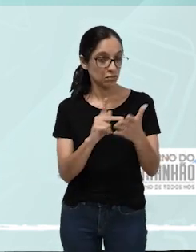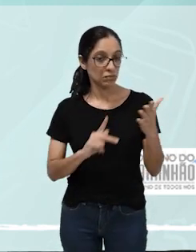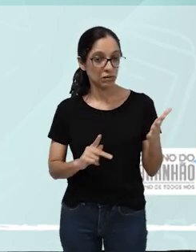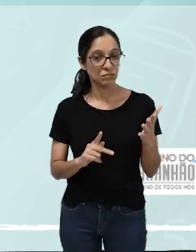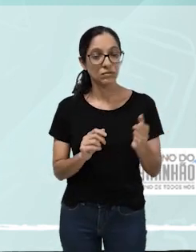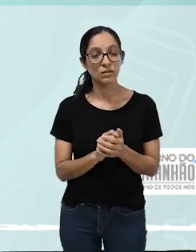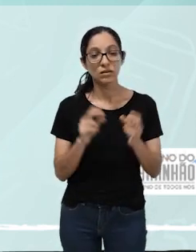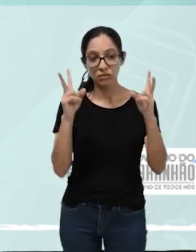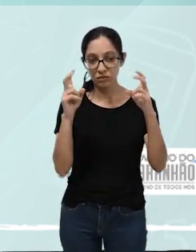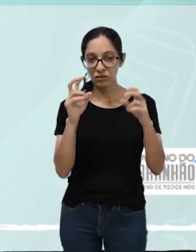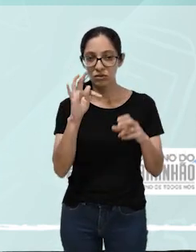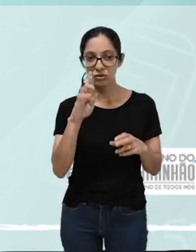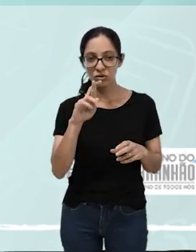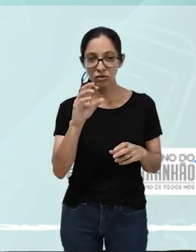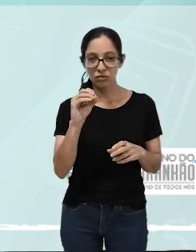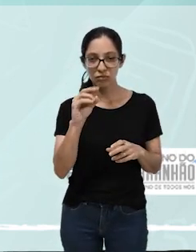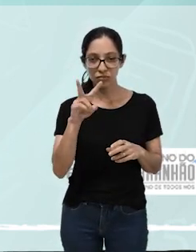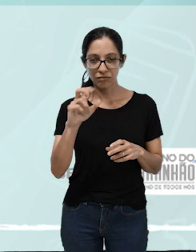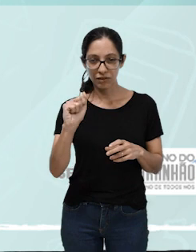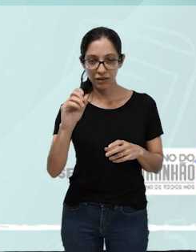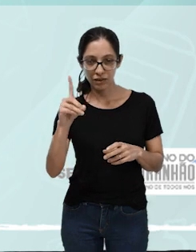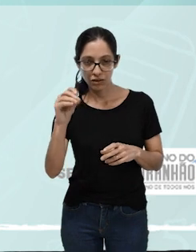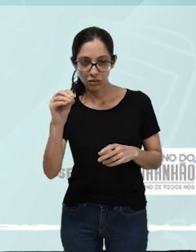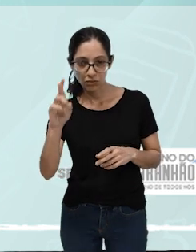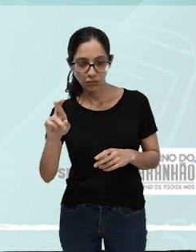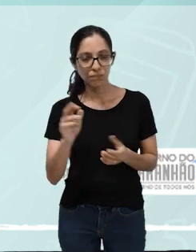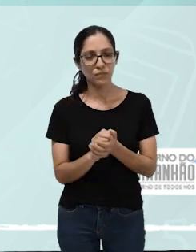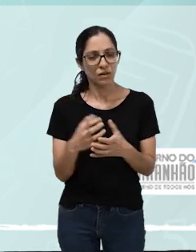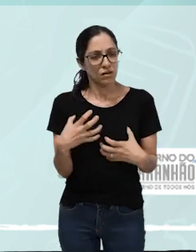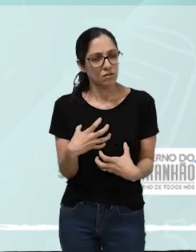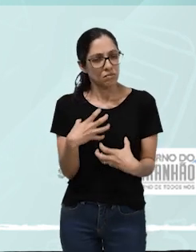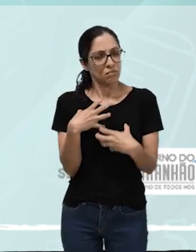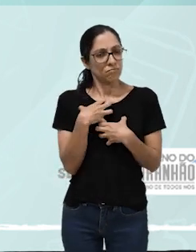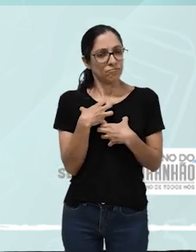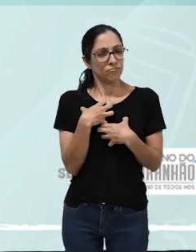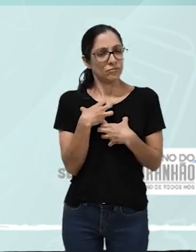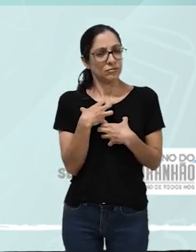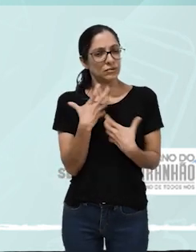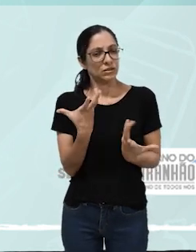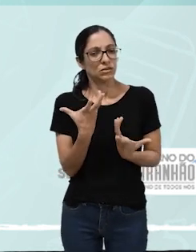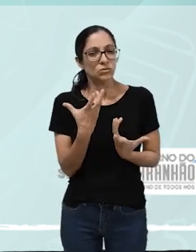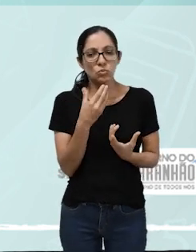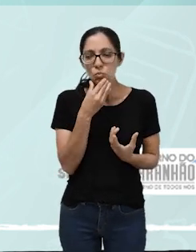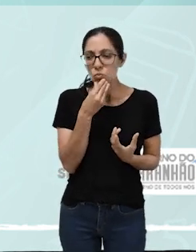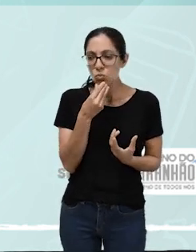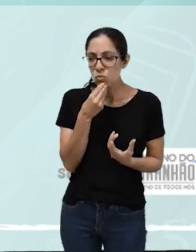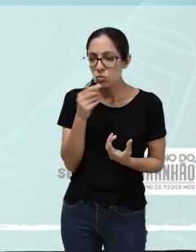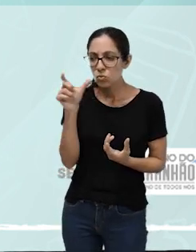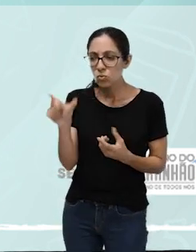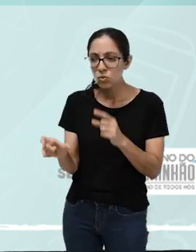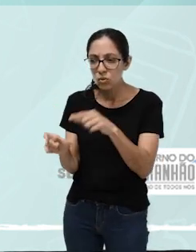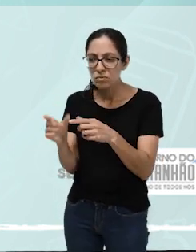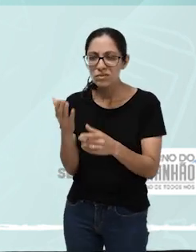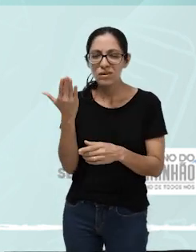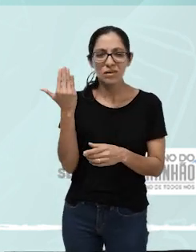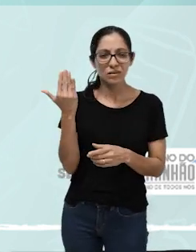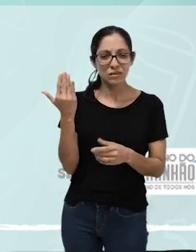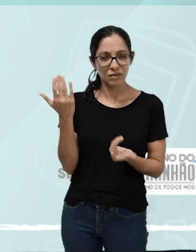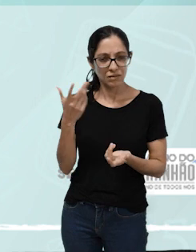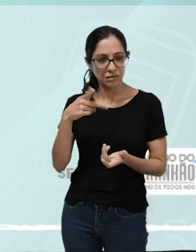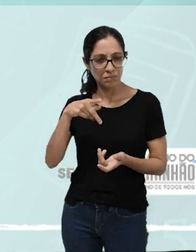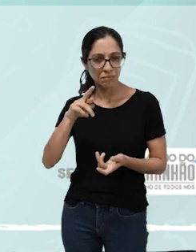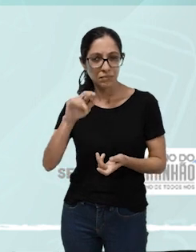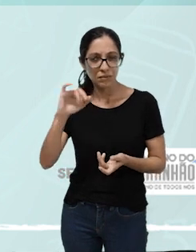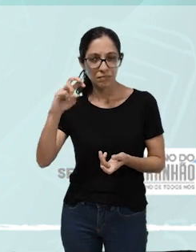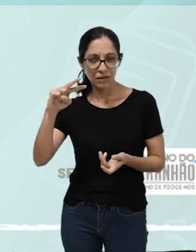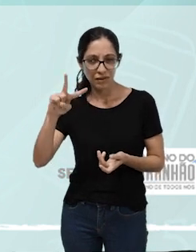o trovador Acompanha comigo sentimentos em mim do asperamente dos homens das primeiras eras as Primaveras